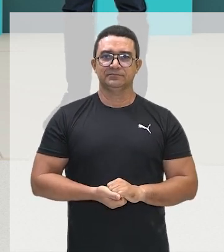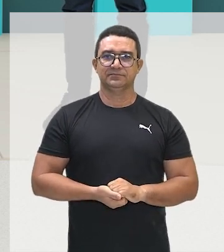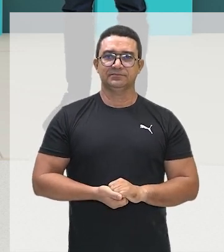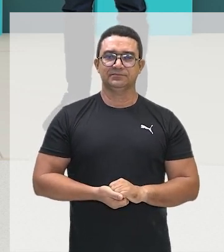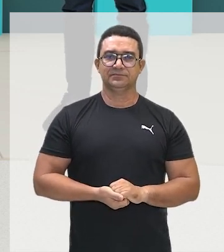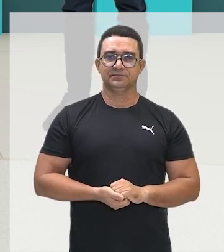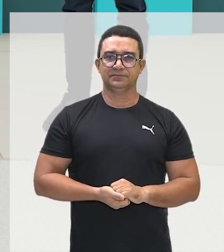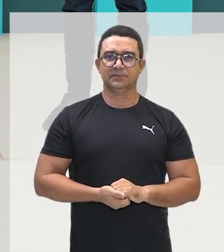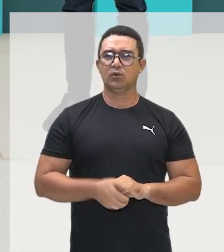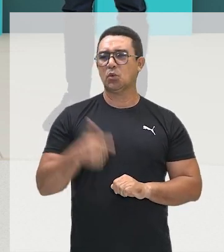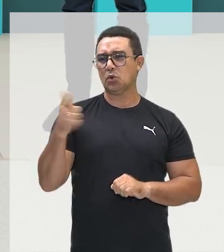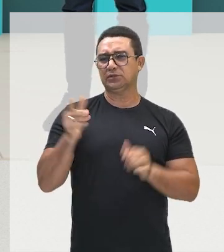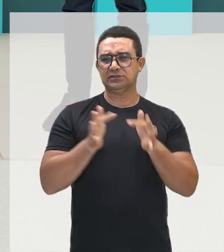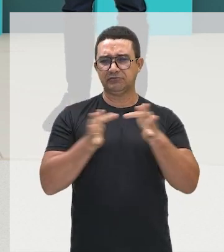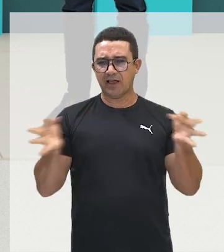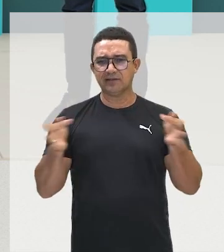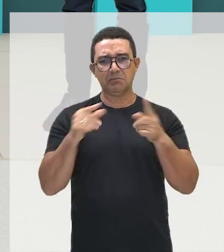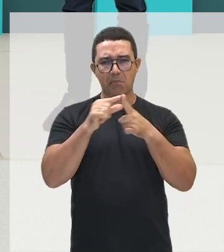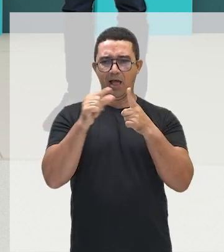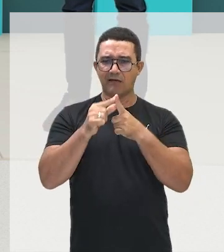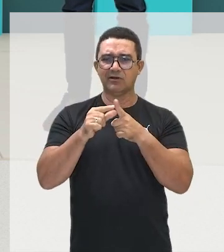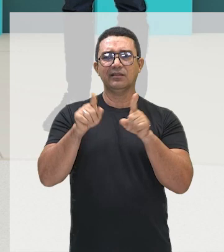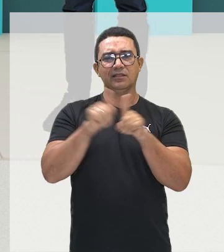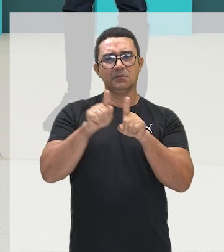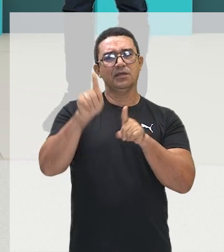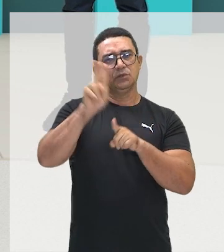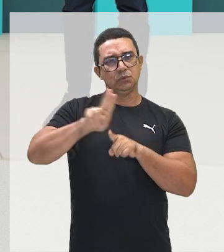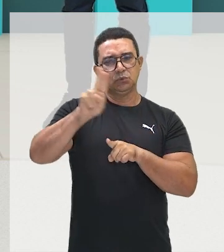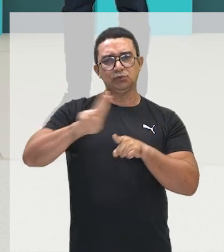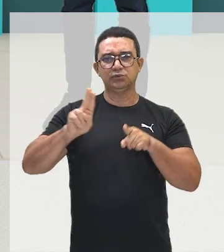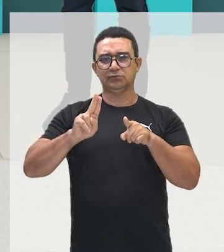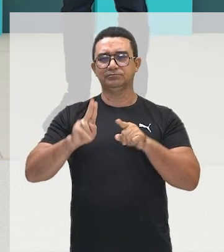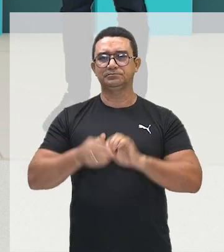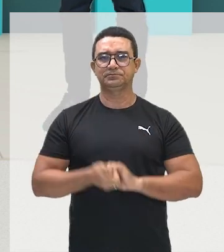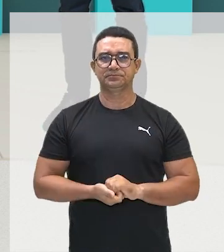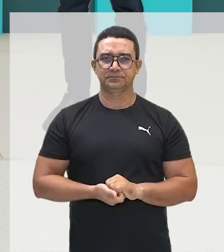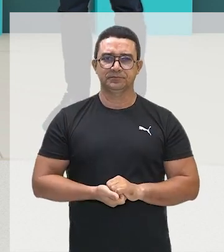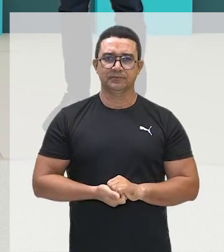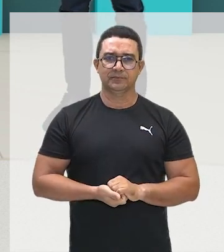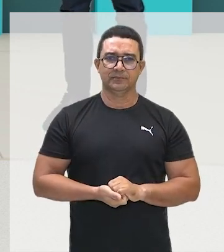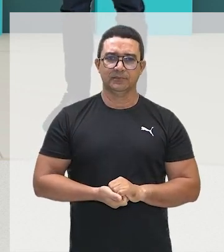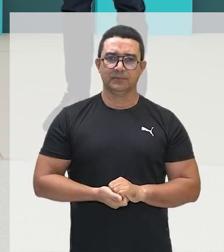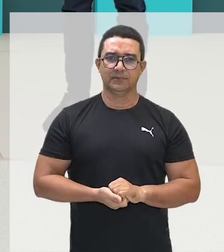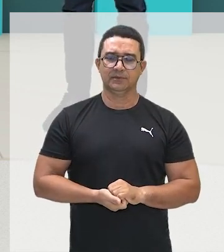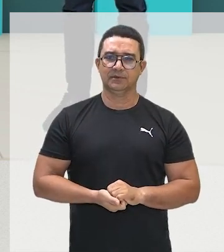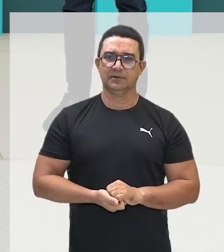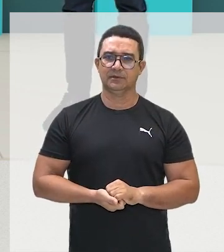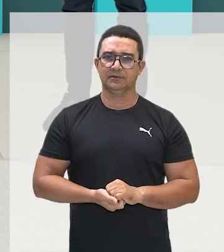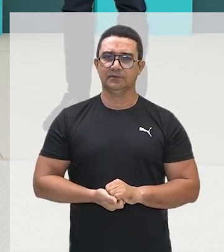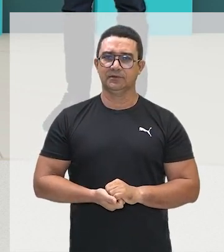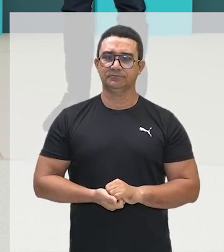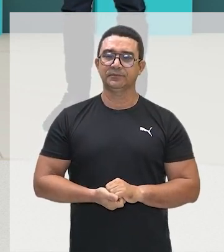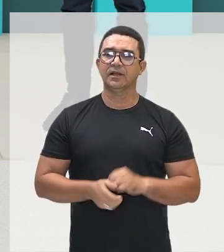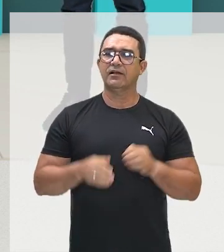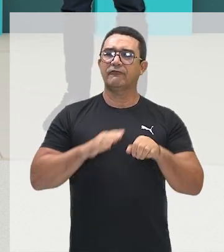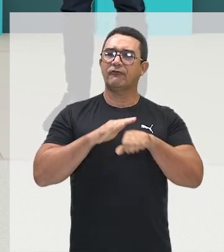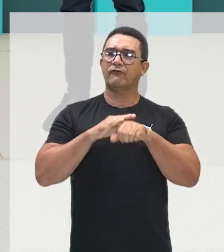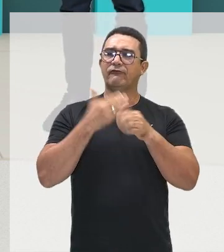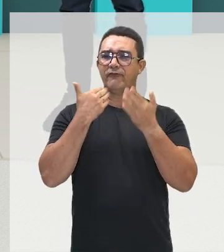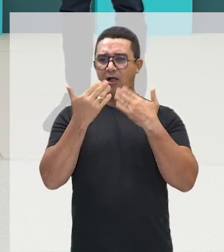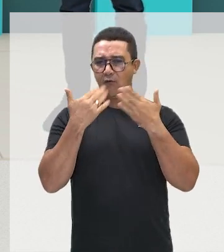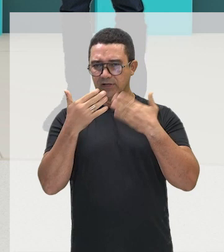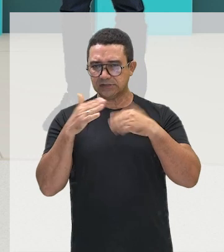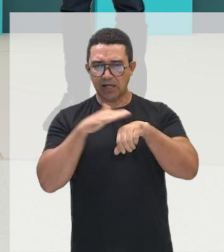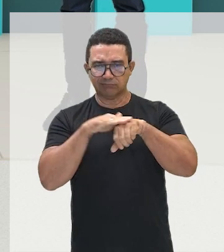neologismos e outras expressões também circulam ali com mais facilidade. E talking to peers, falar com colegas. A